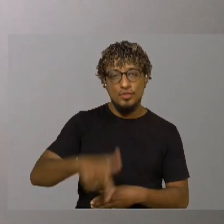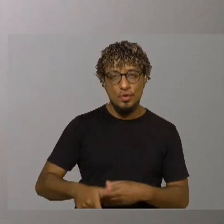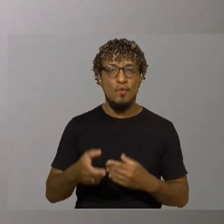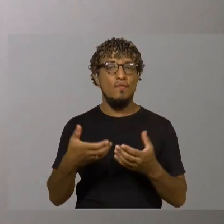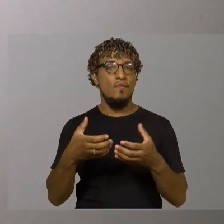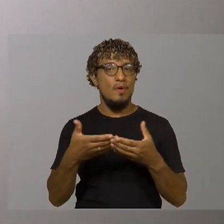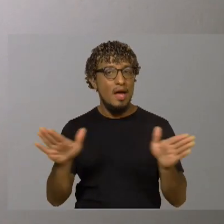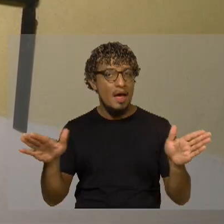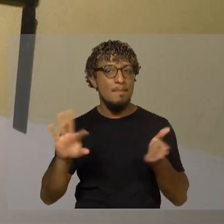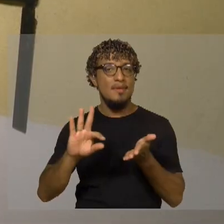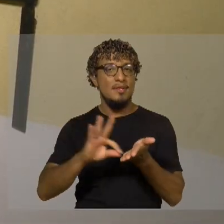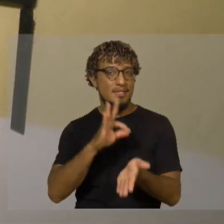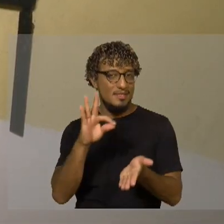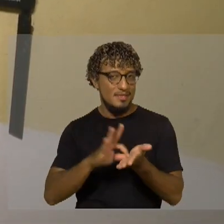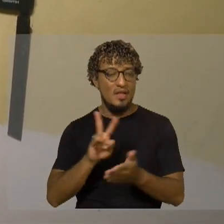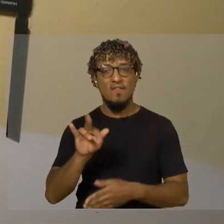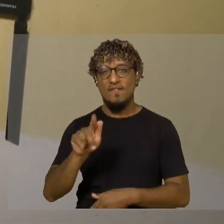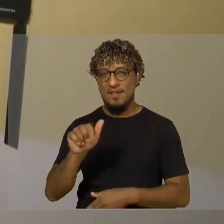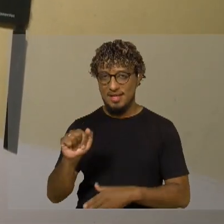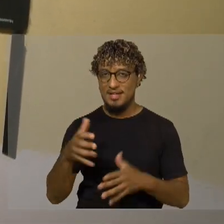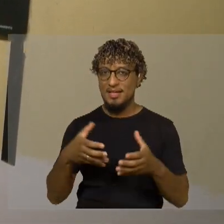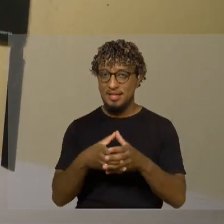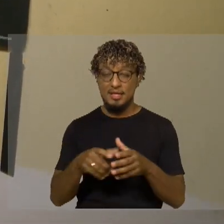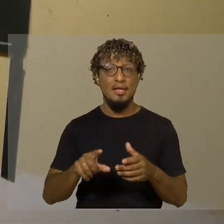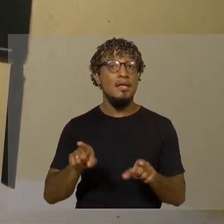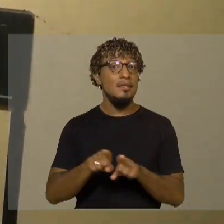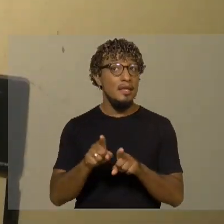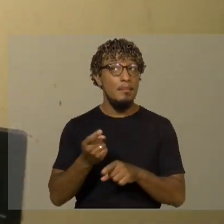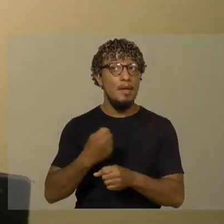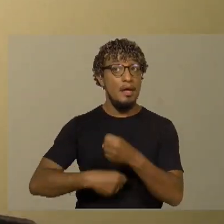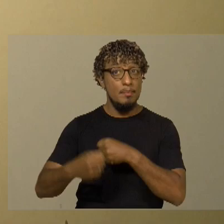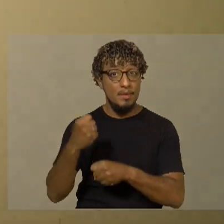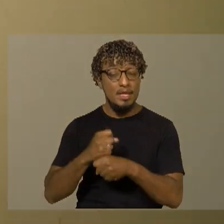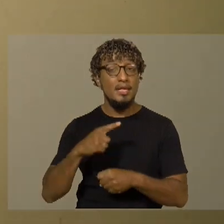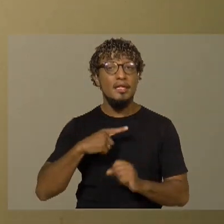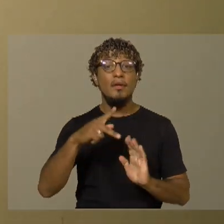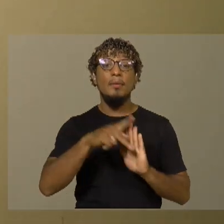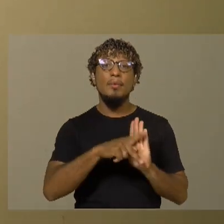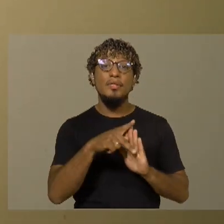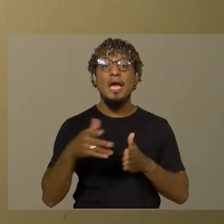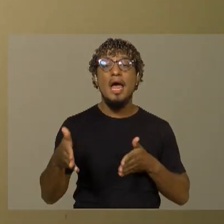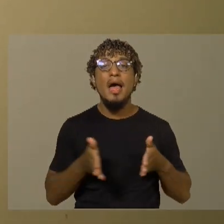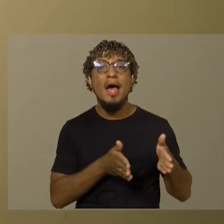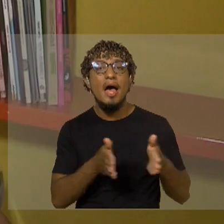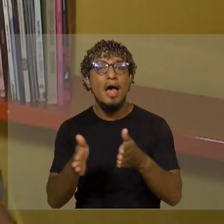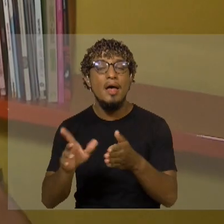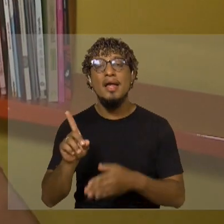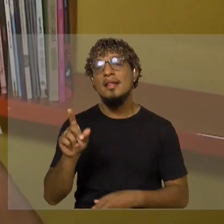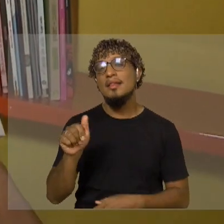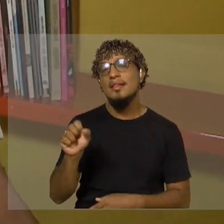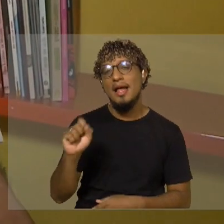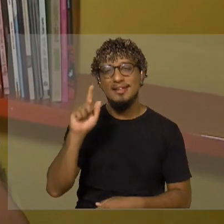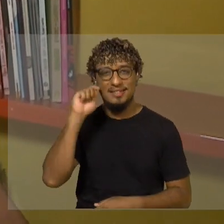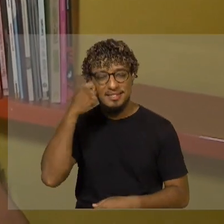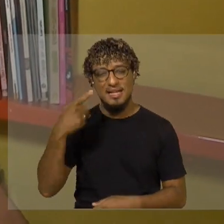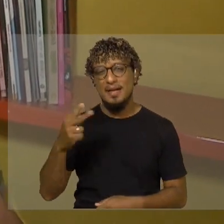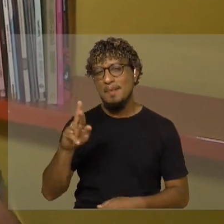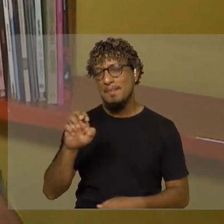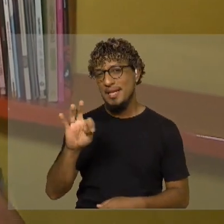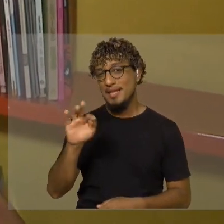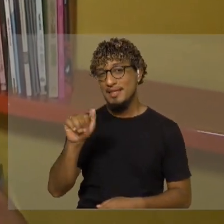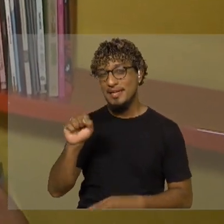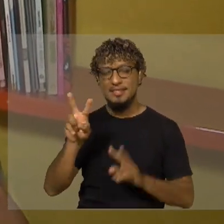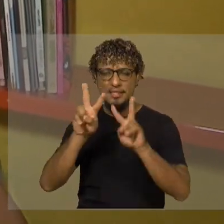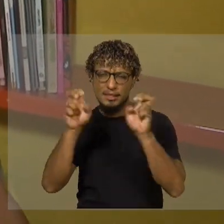nossa turma. Nós tivemos também, no decorrer do ano passado, o projeto Caminho das Pretas, que foi voltado para falar